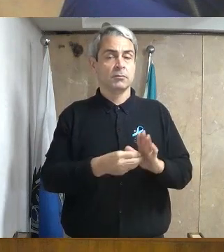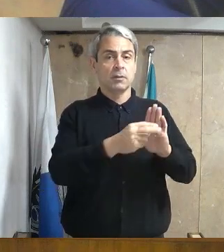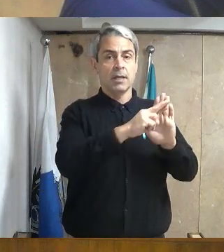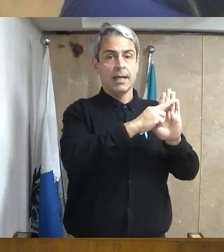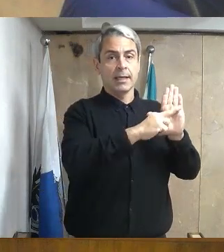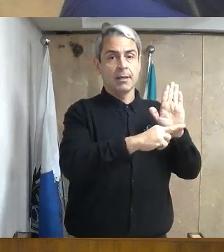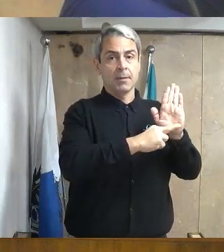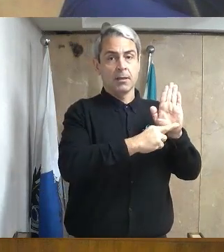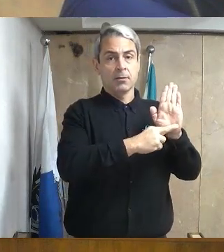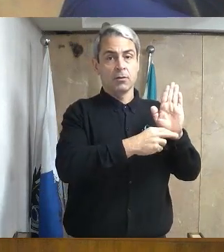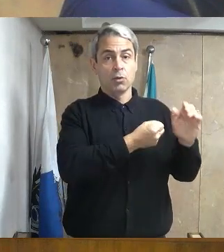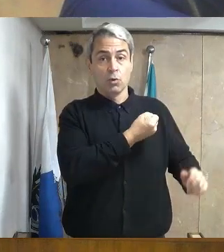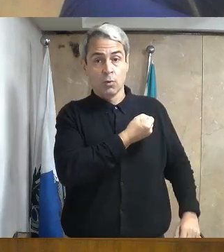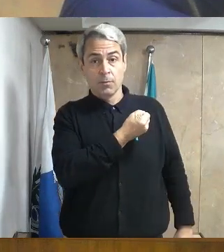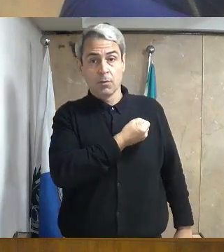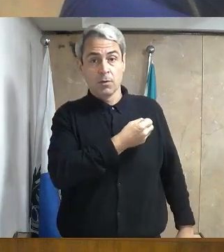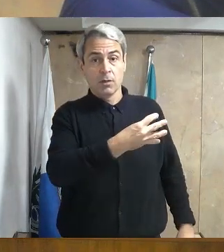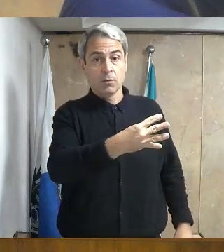Requerimento número